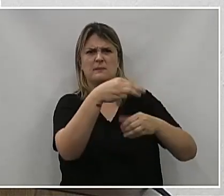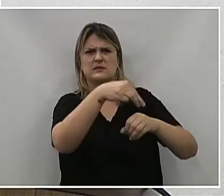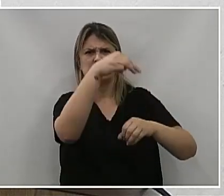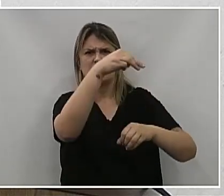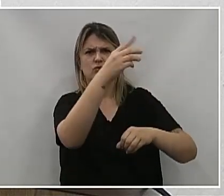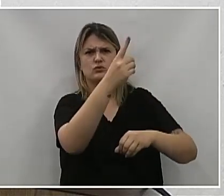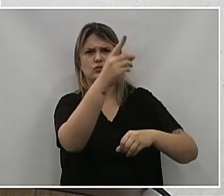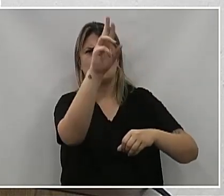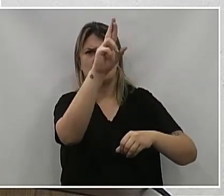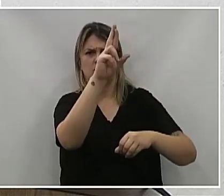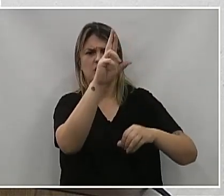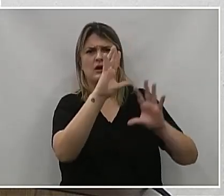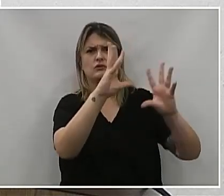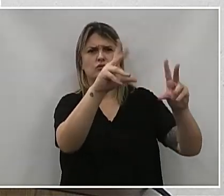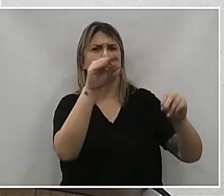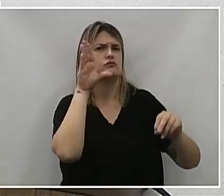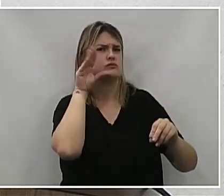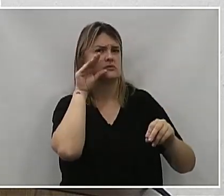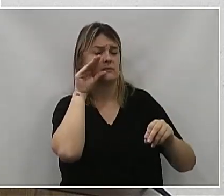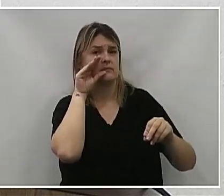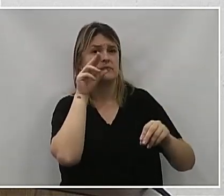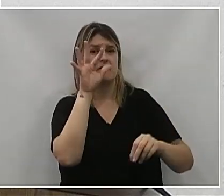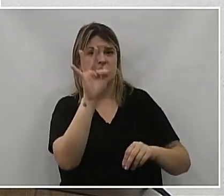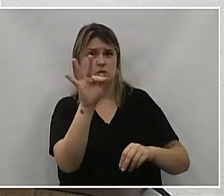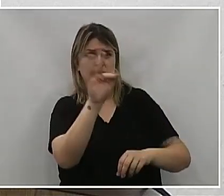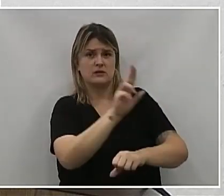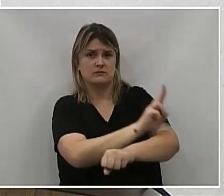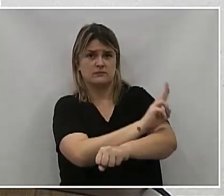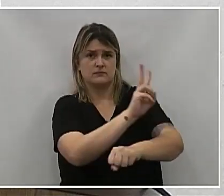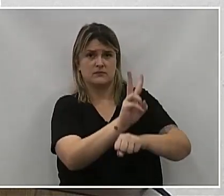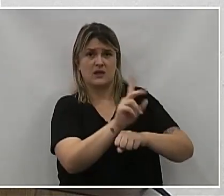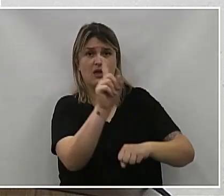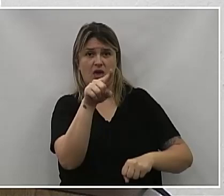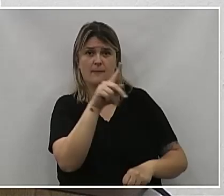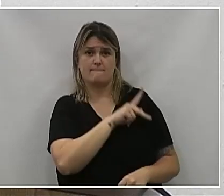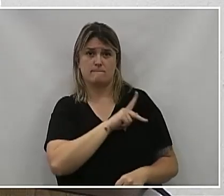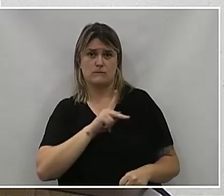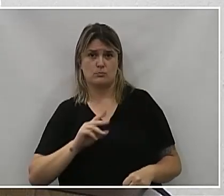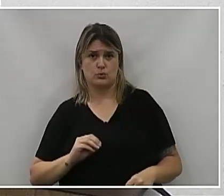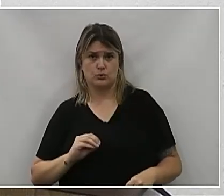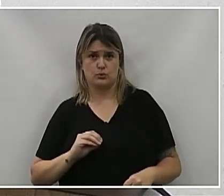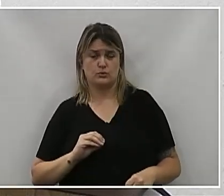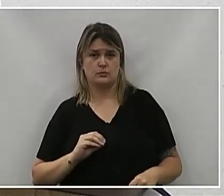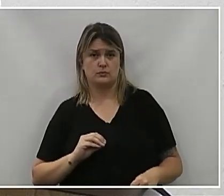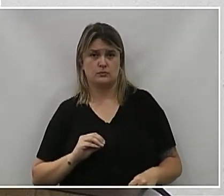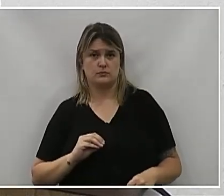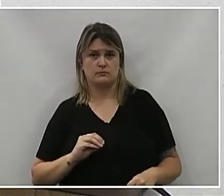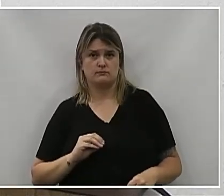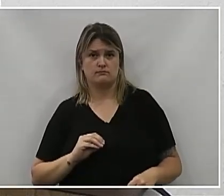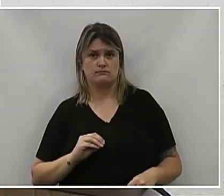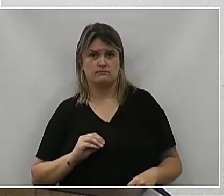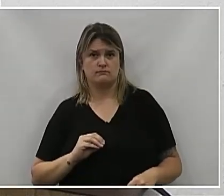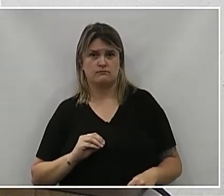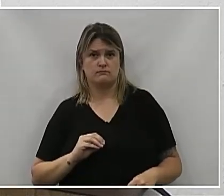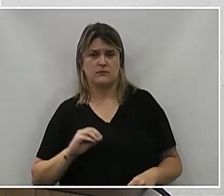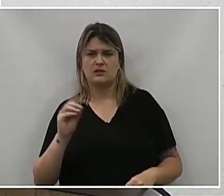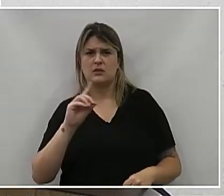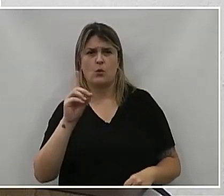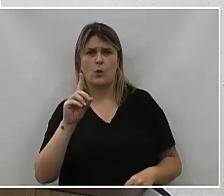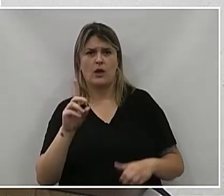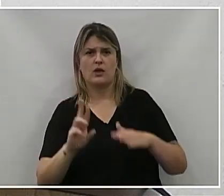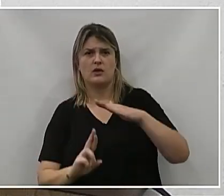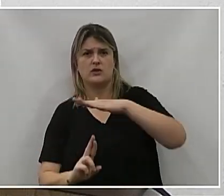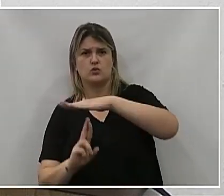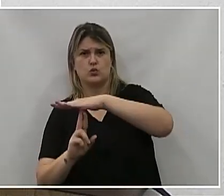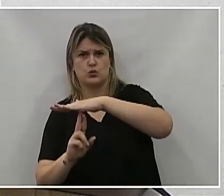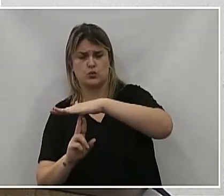e doutorados aos servidores. A Uniuv é uma instituição pública. Ela não pertence à